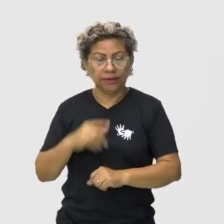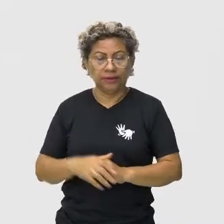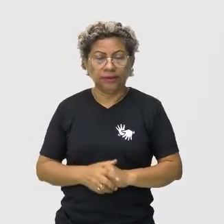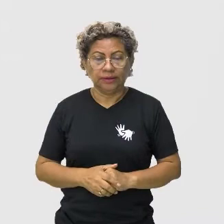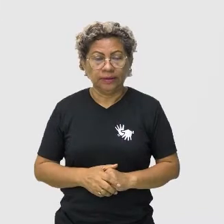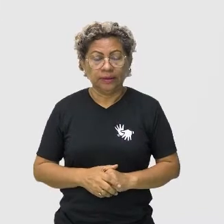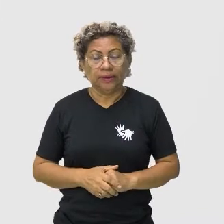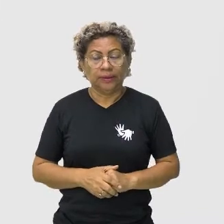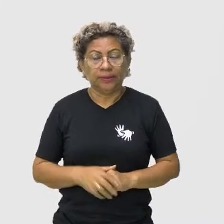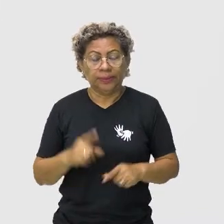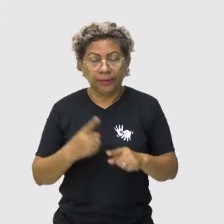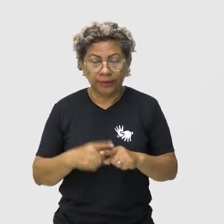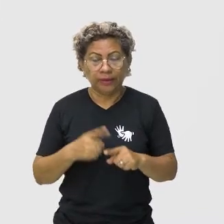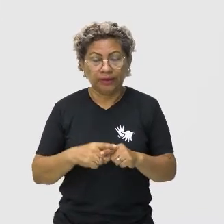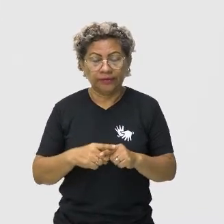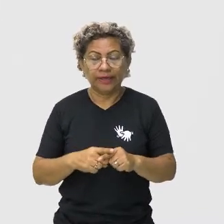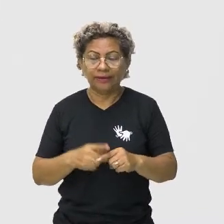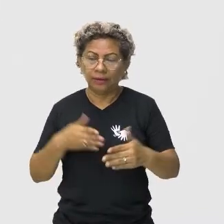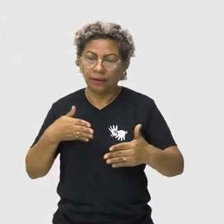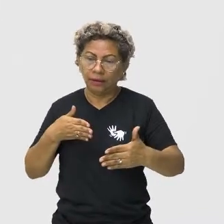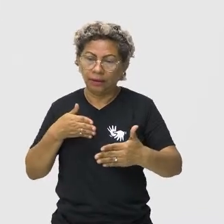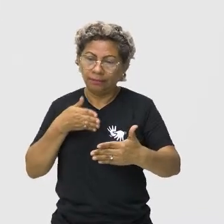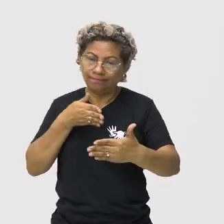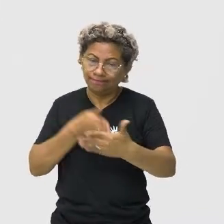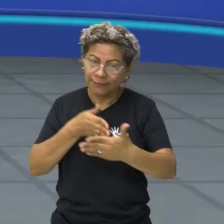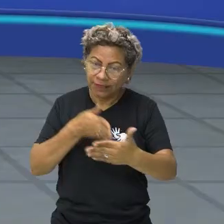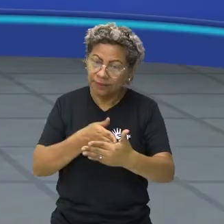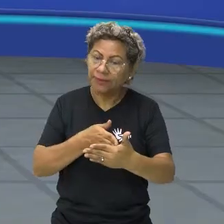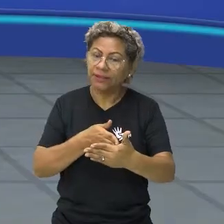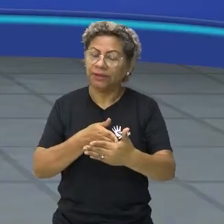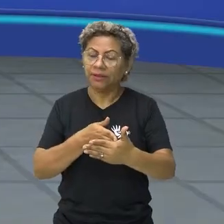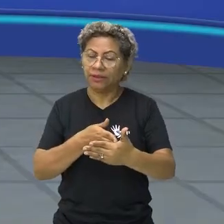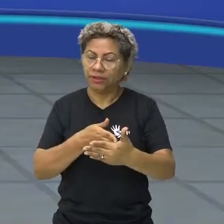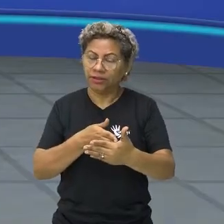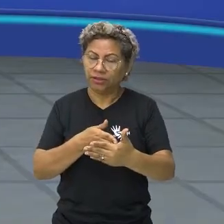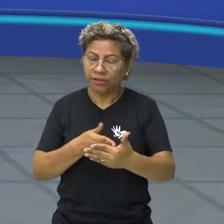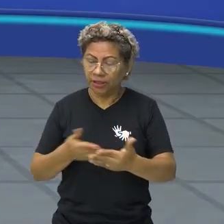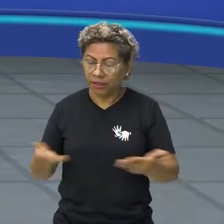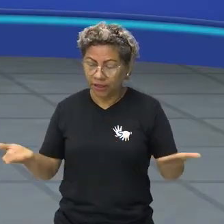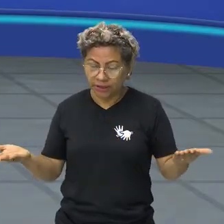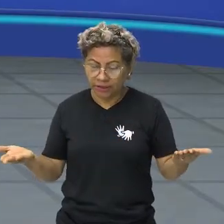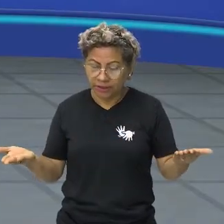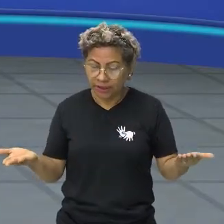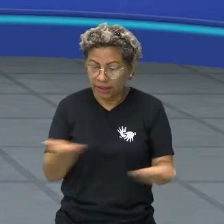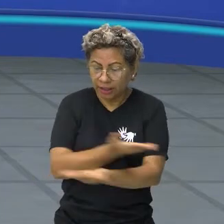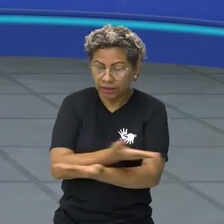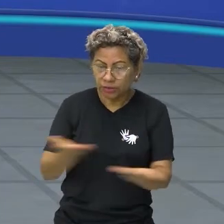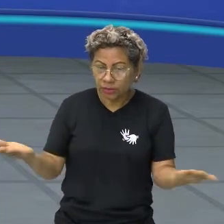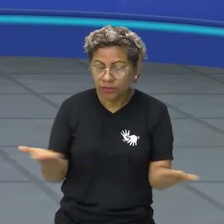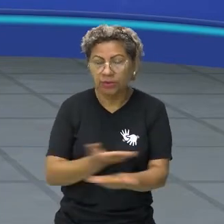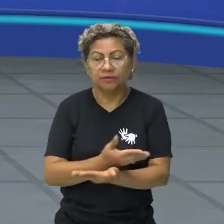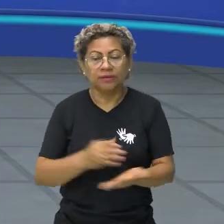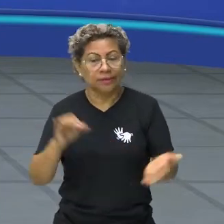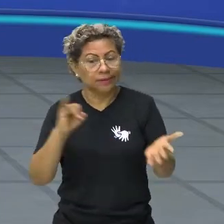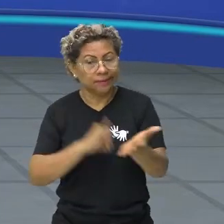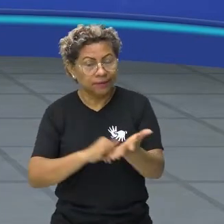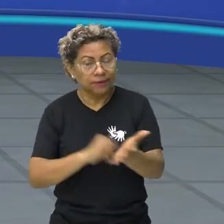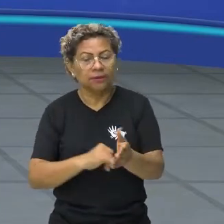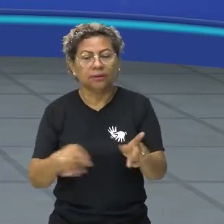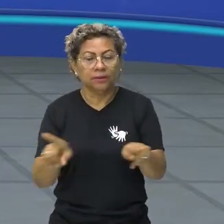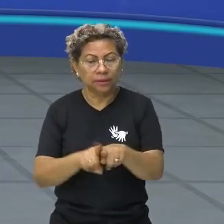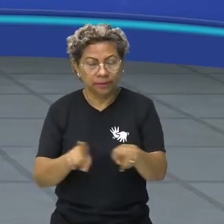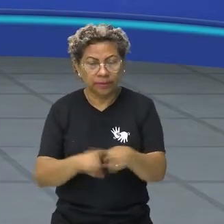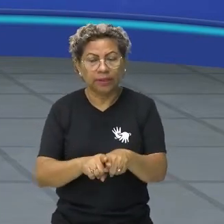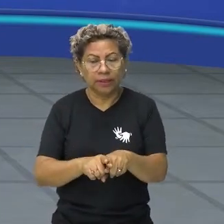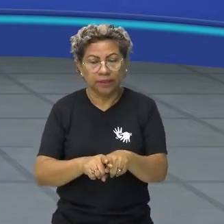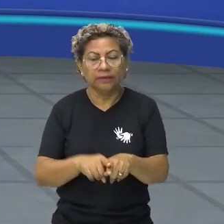uma liberdade muito grande, é um pouquinho mais restrito. Vai existir a isenção de taxas, porém, também vai existir